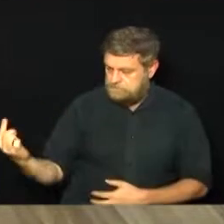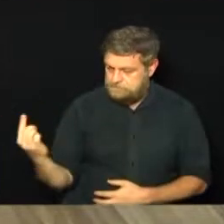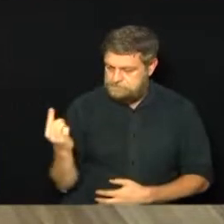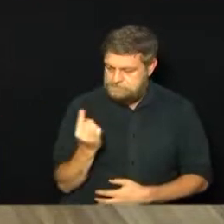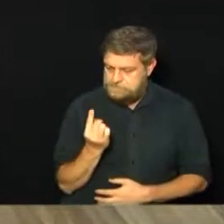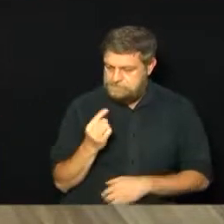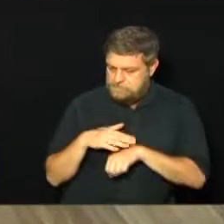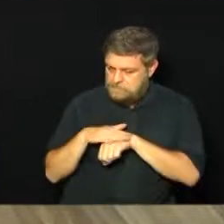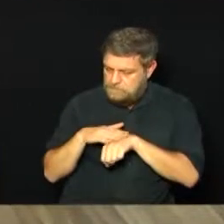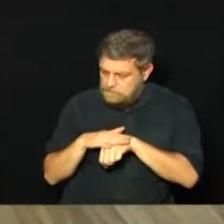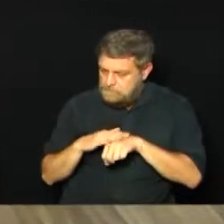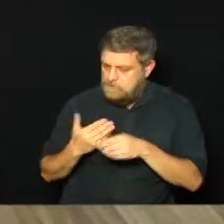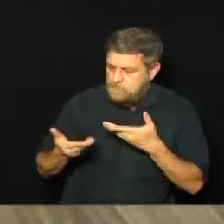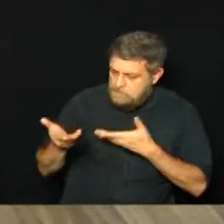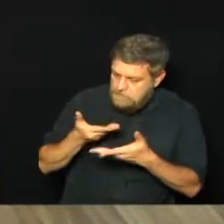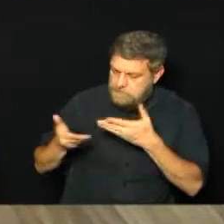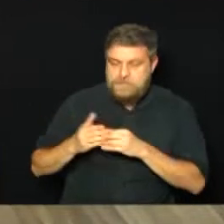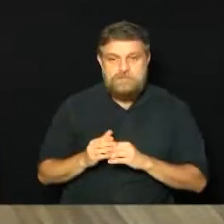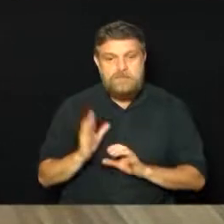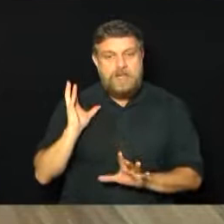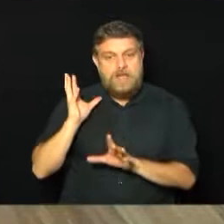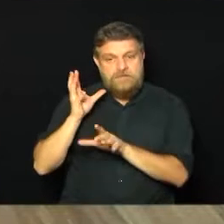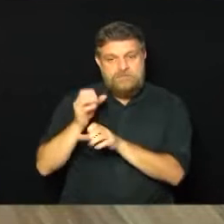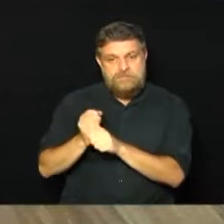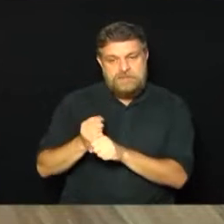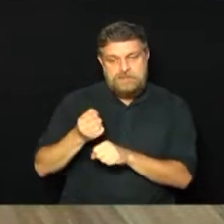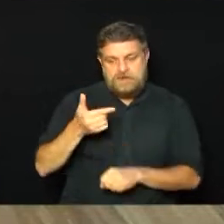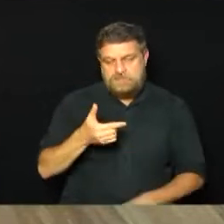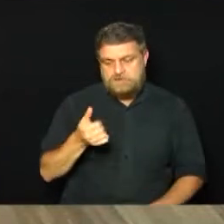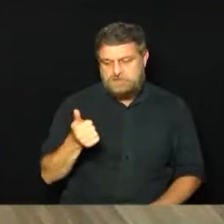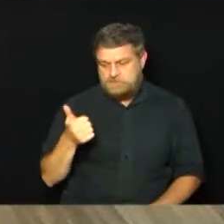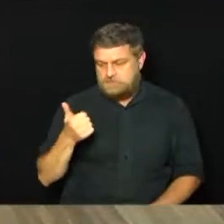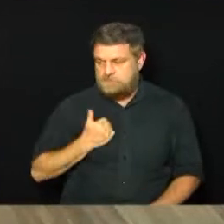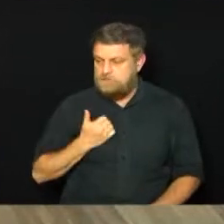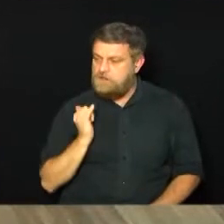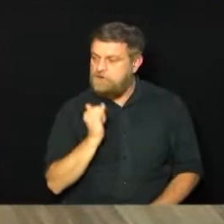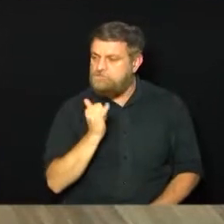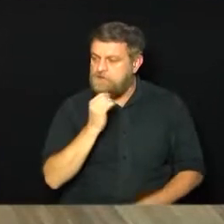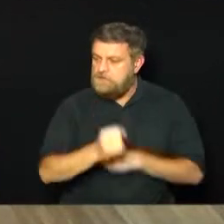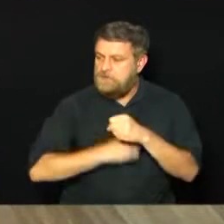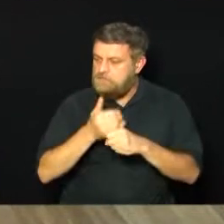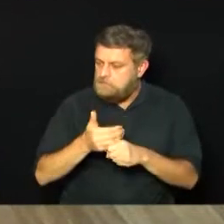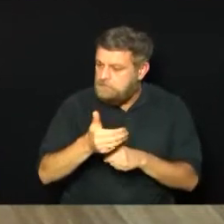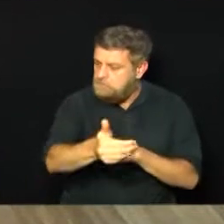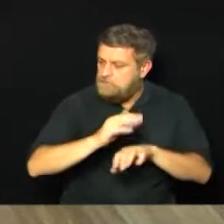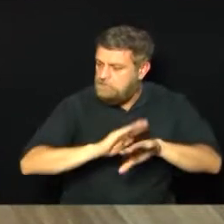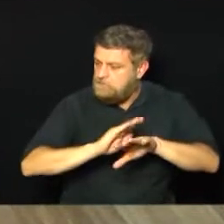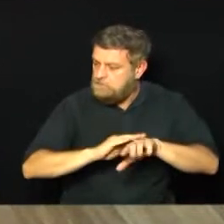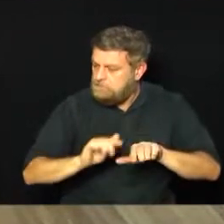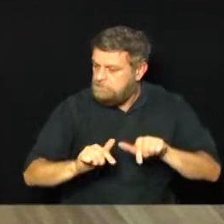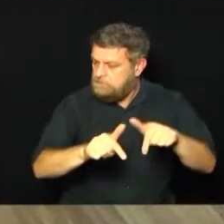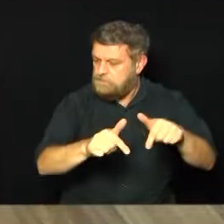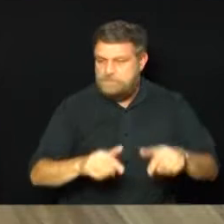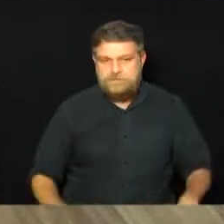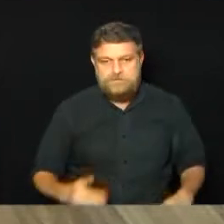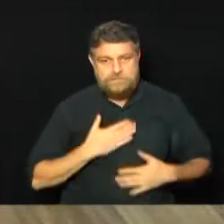os nossos estúdios para fazer esse balanço, né, de 2021 e contar um pouquinho como vão ser os trabalhos este ano. Boa tarde, Viviane, Gabriel. Sempre